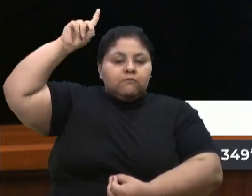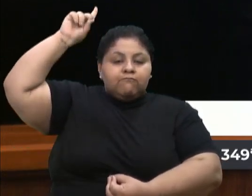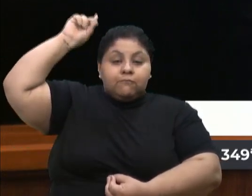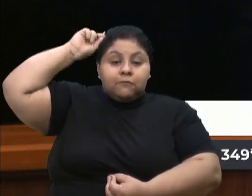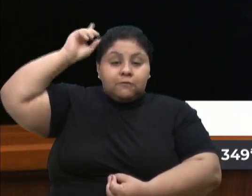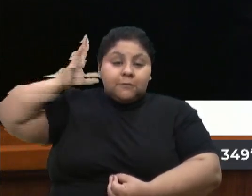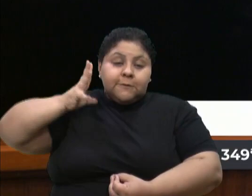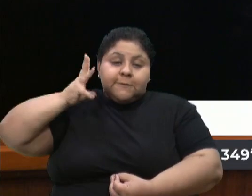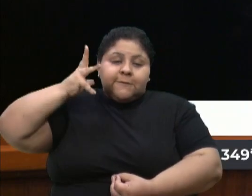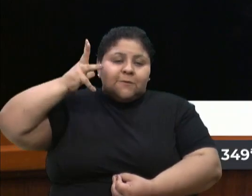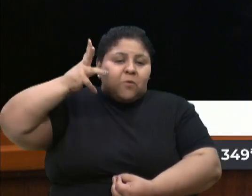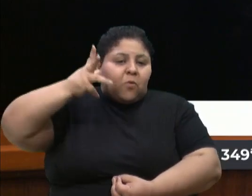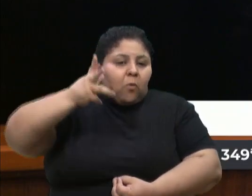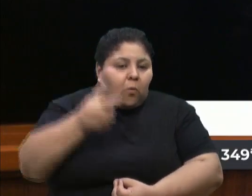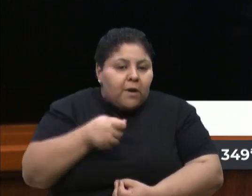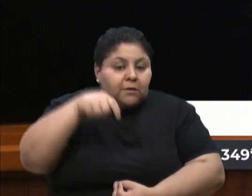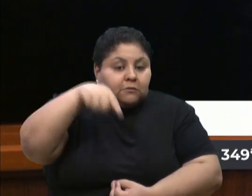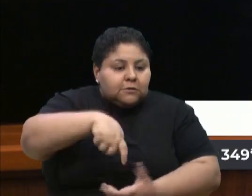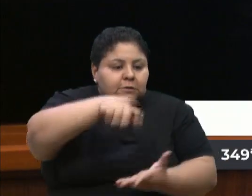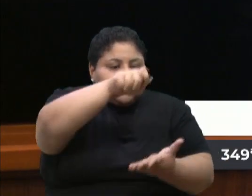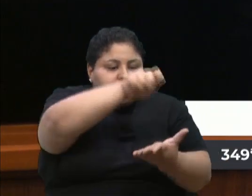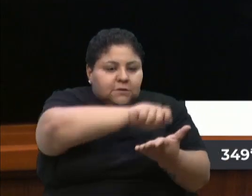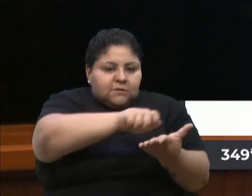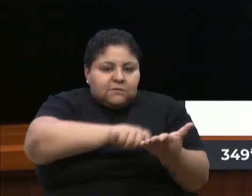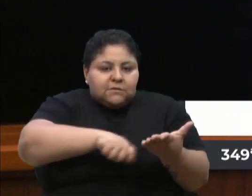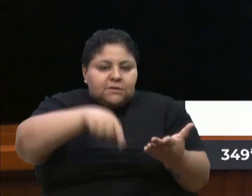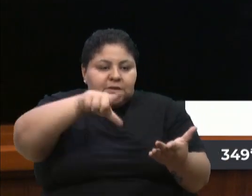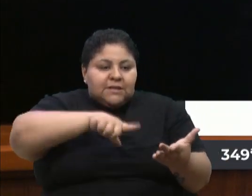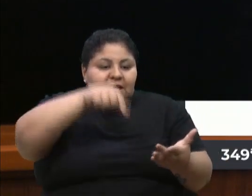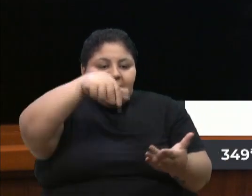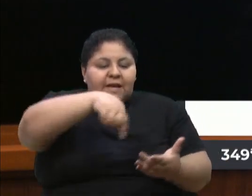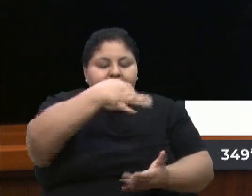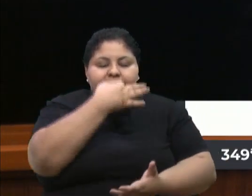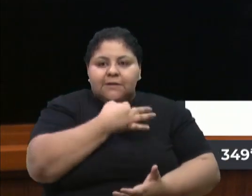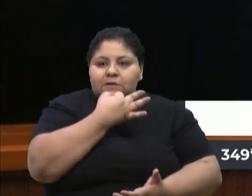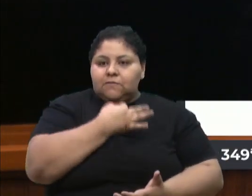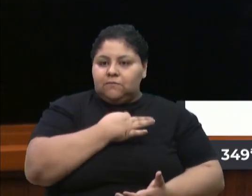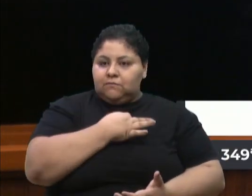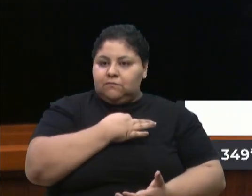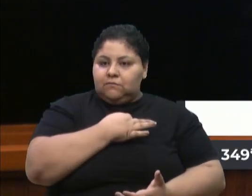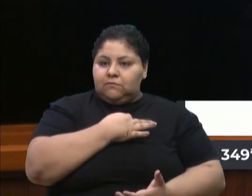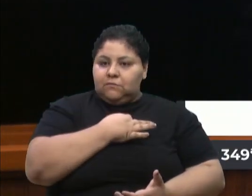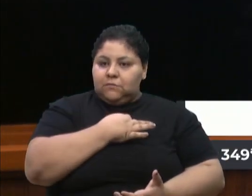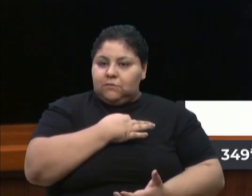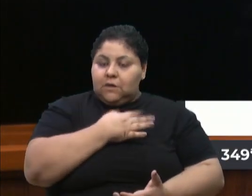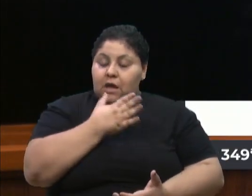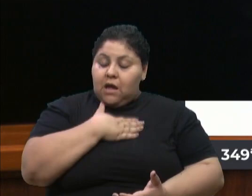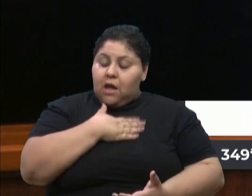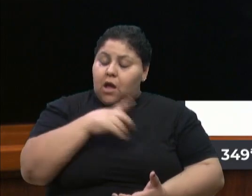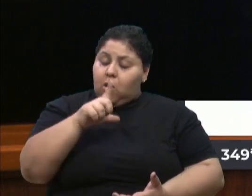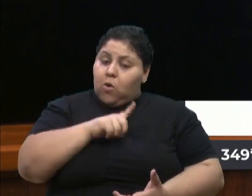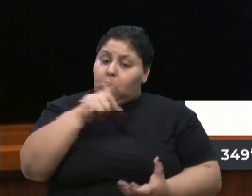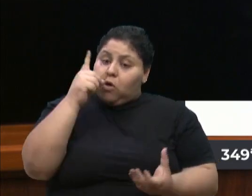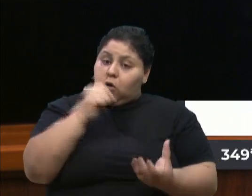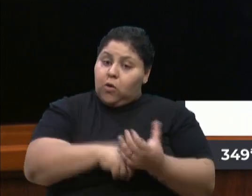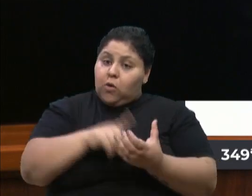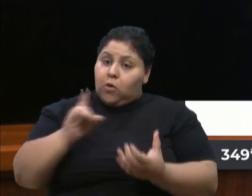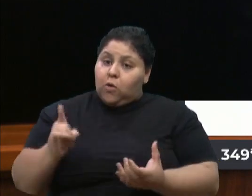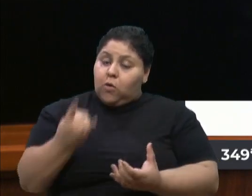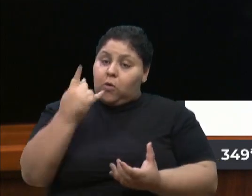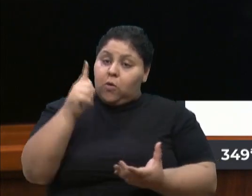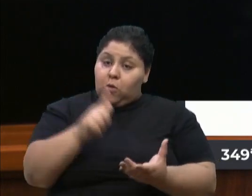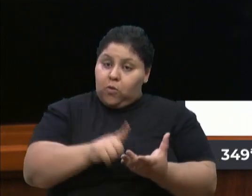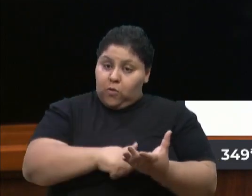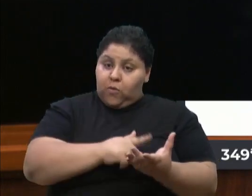quantos escritores aqui de Caxias nós temos. Eu tenho um compromisso comigo mesma que o último livro do ano e